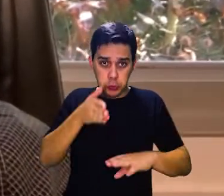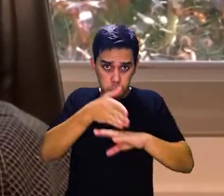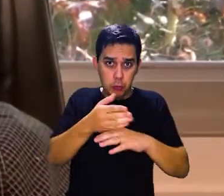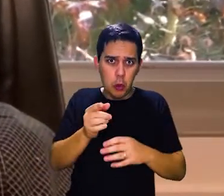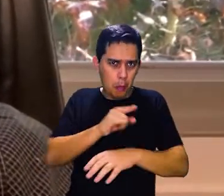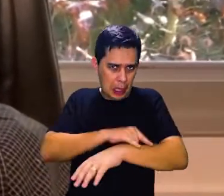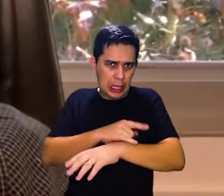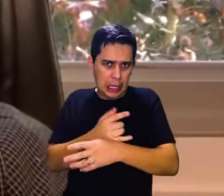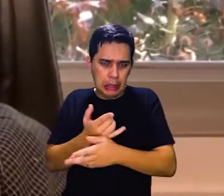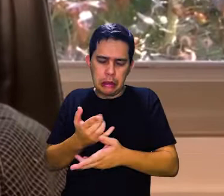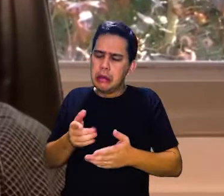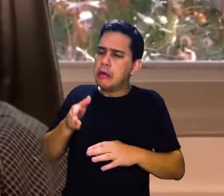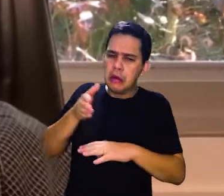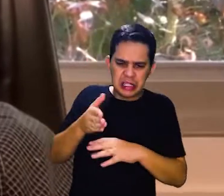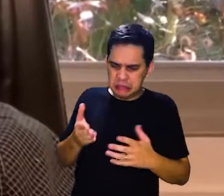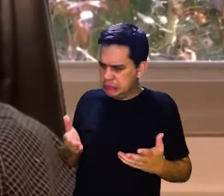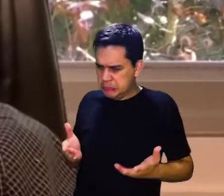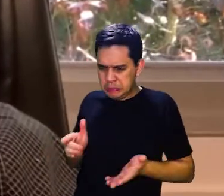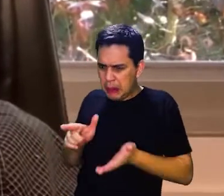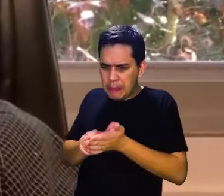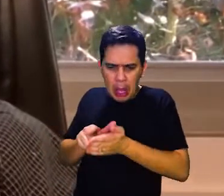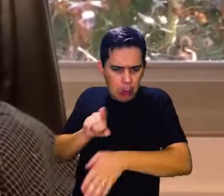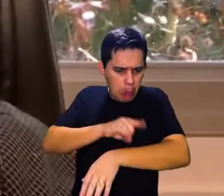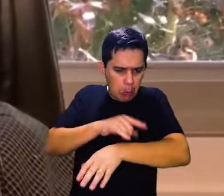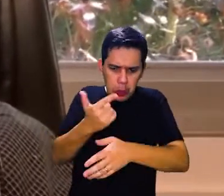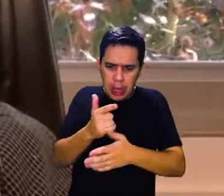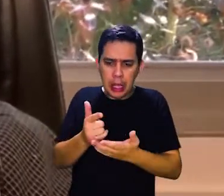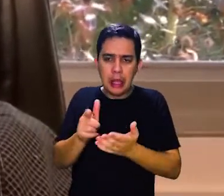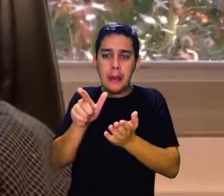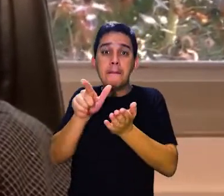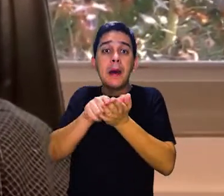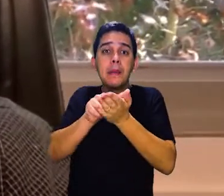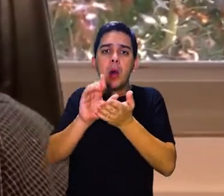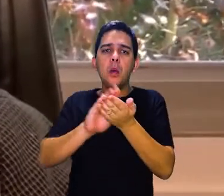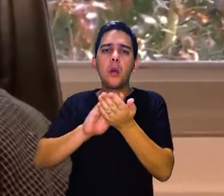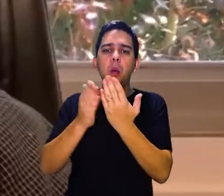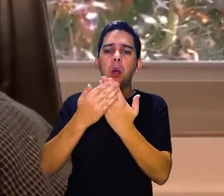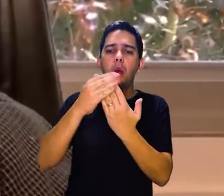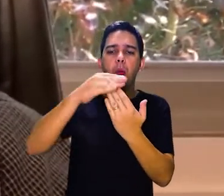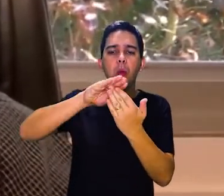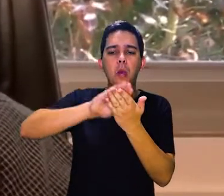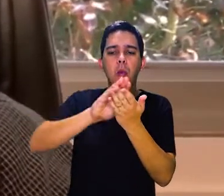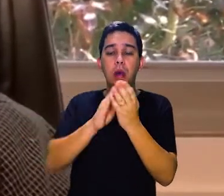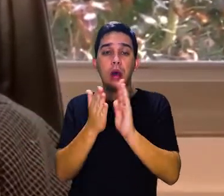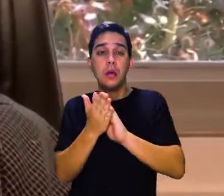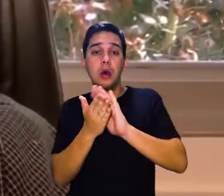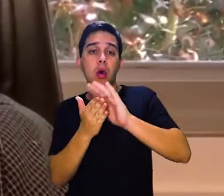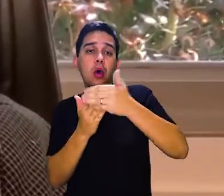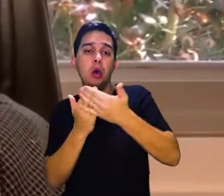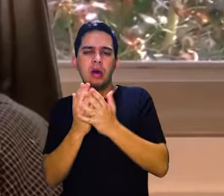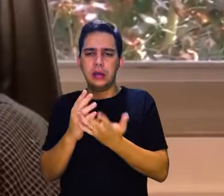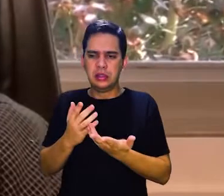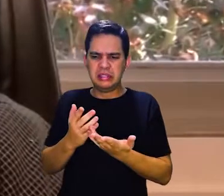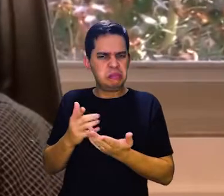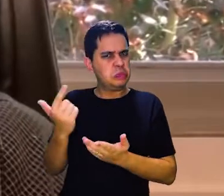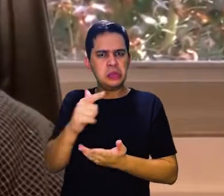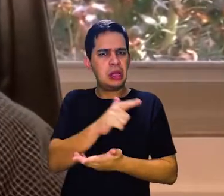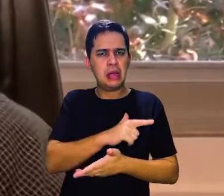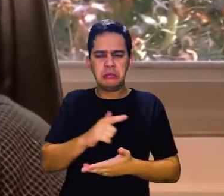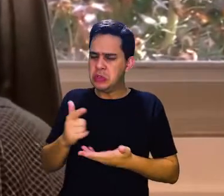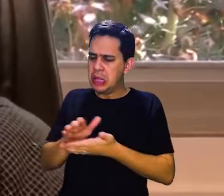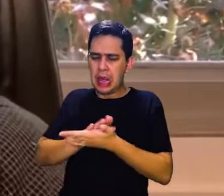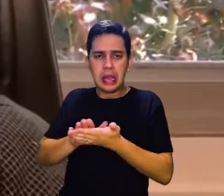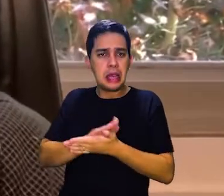papel higiênico, papel toalha, sabão, e que